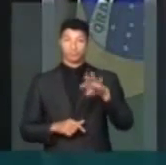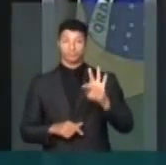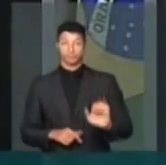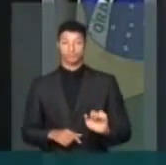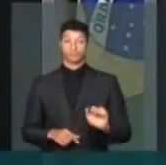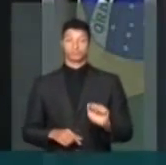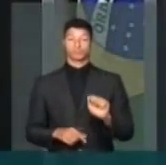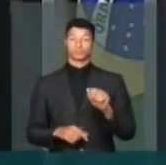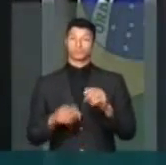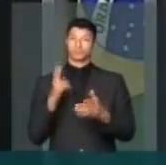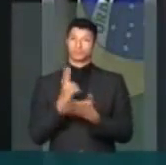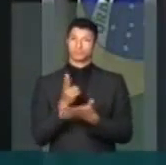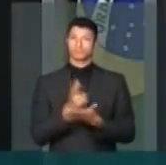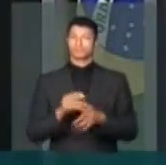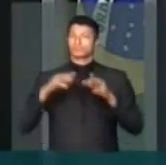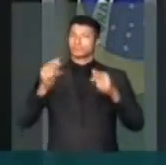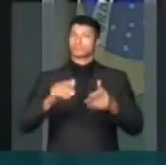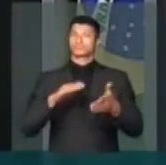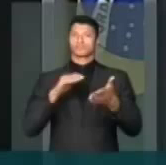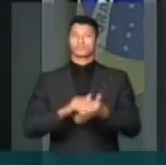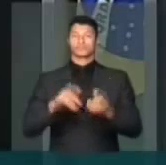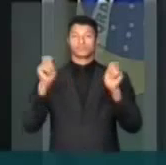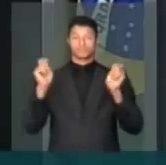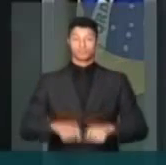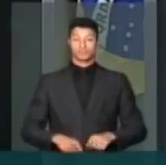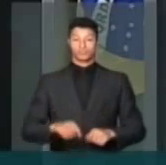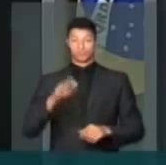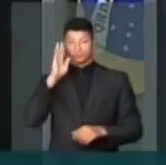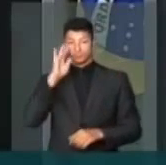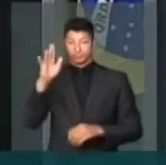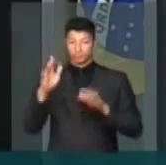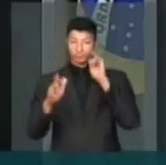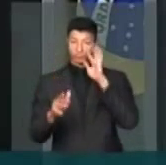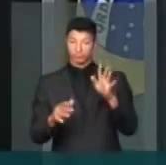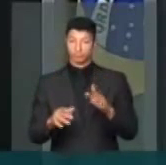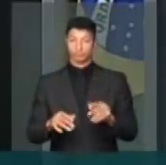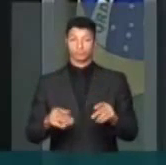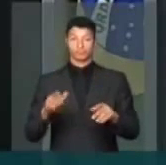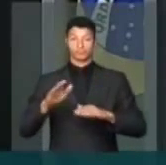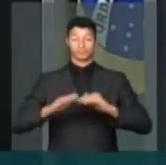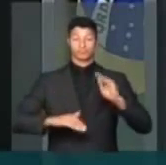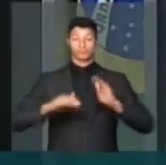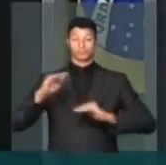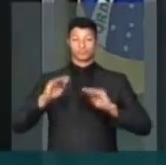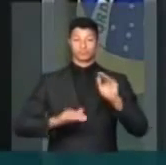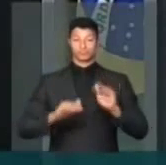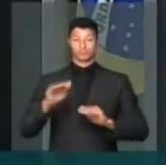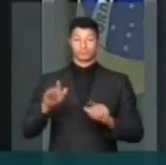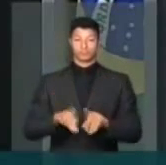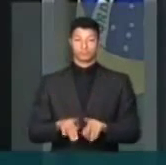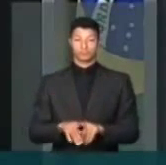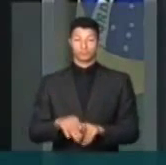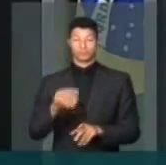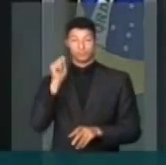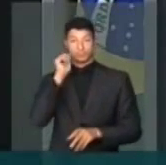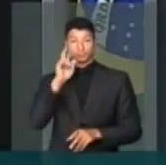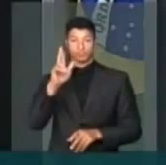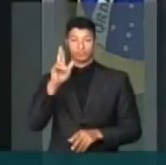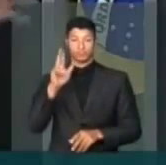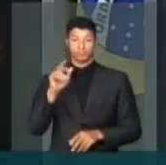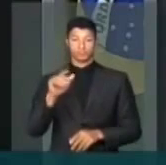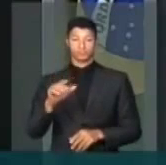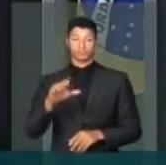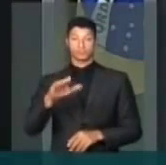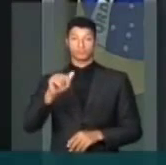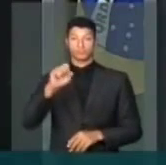conta além de todos os limites possíveis e imagináveis. E talvez seja, senhores,